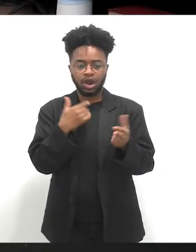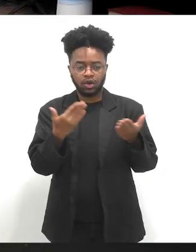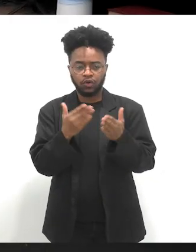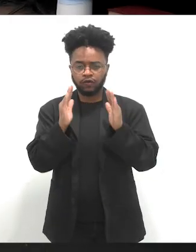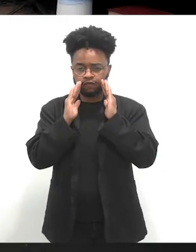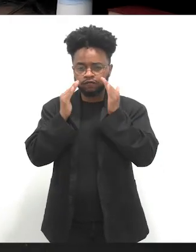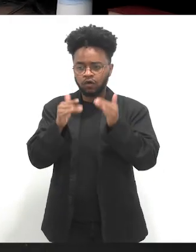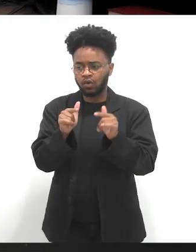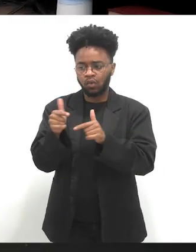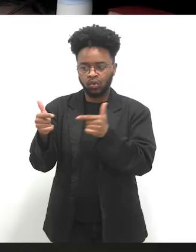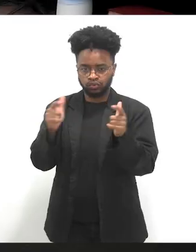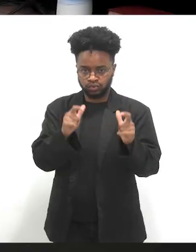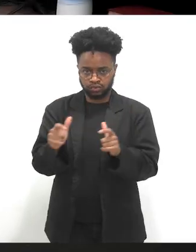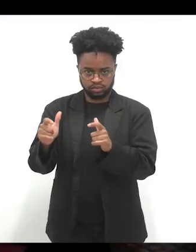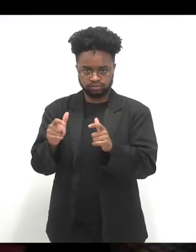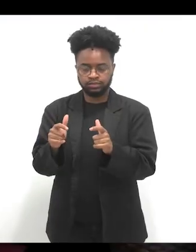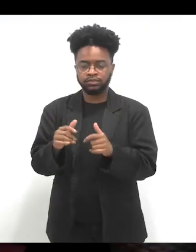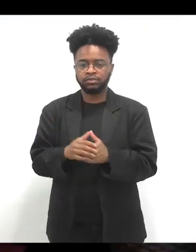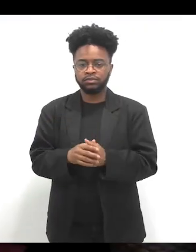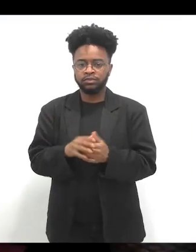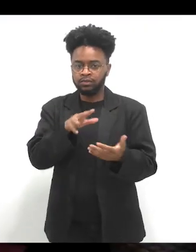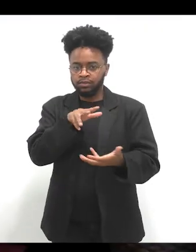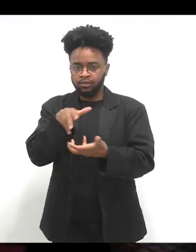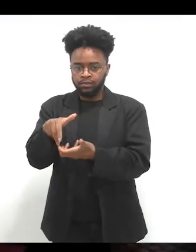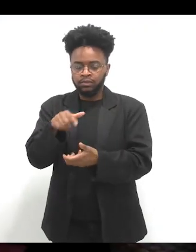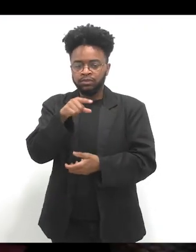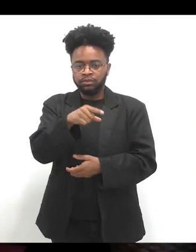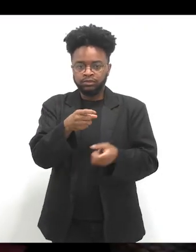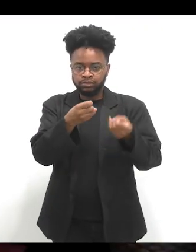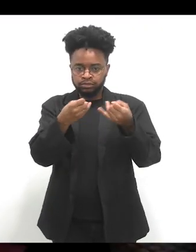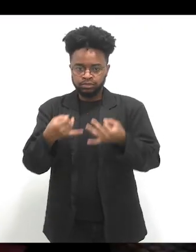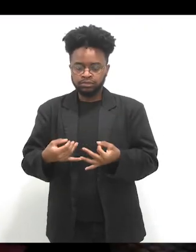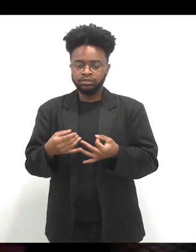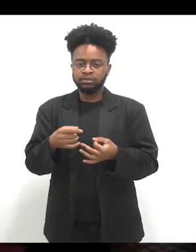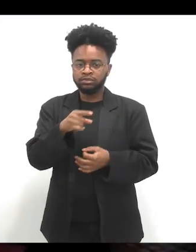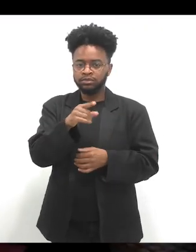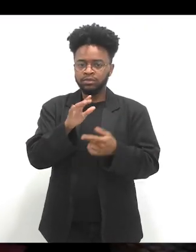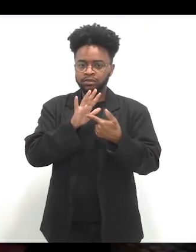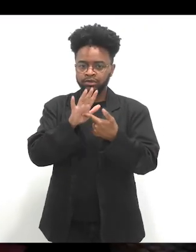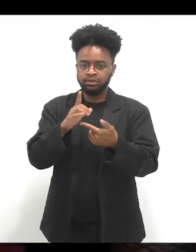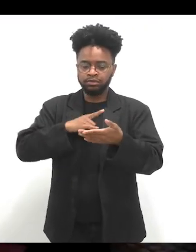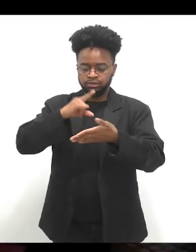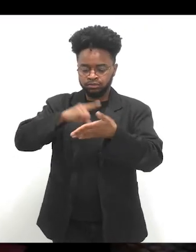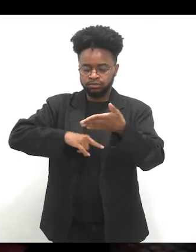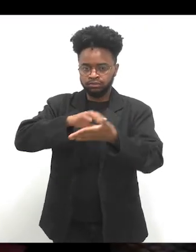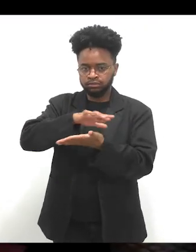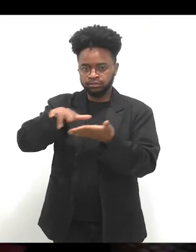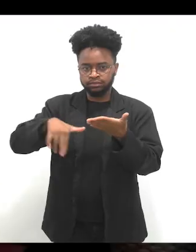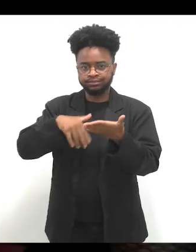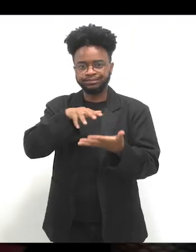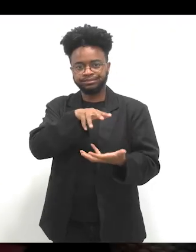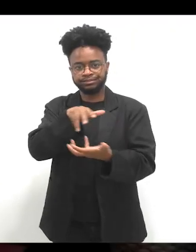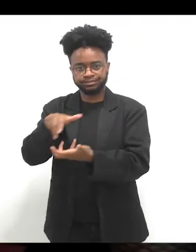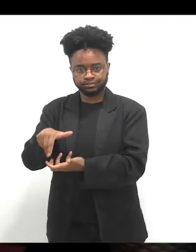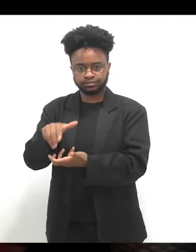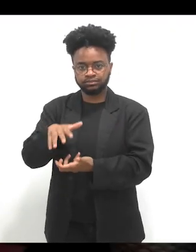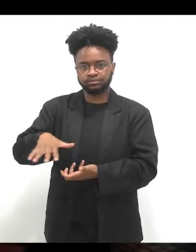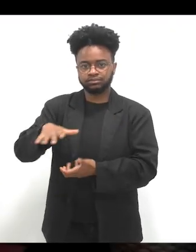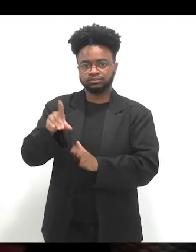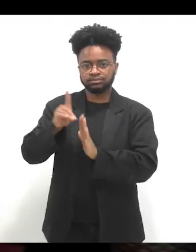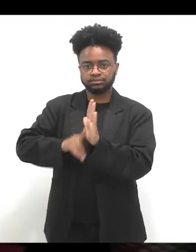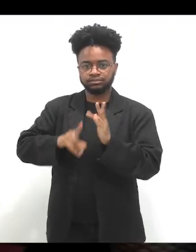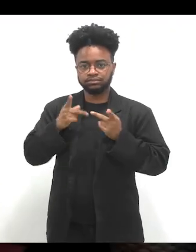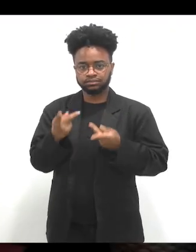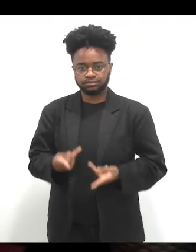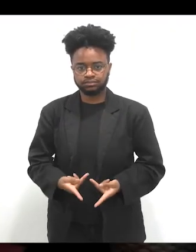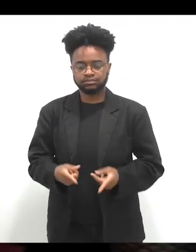Rio de Janeiro, vou para fora agora, em termos globais. E aí você trouxe assim um conjunto de documentos internacionais na área